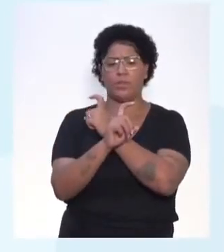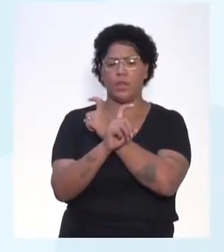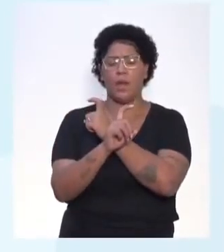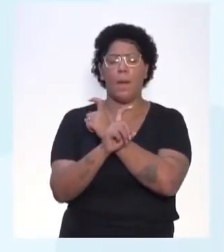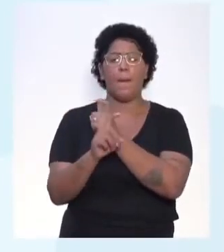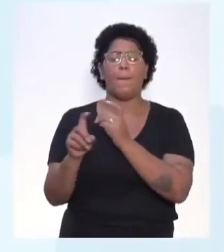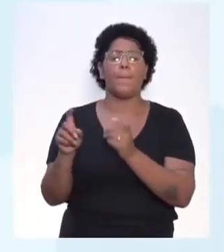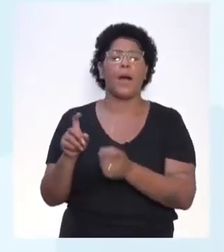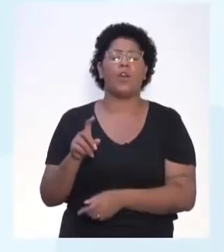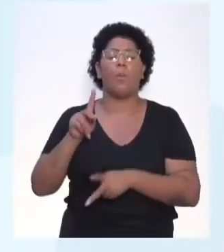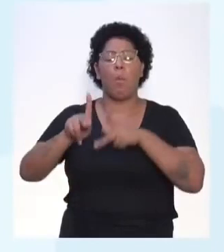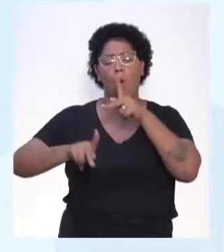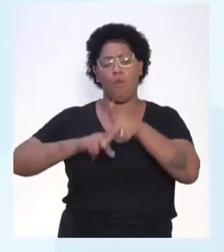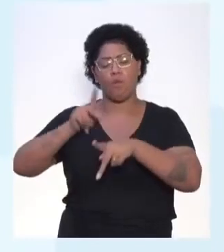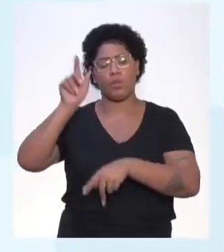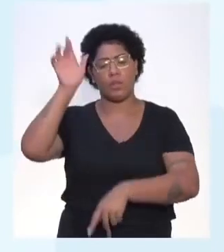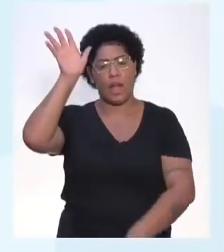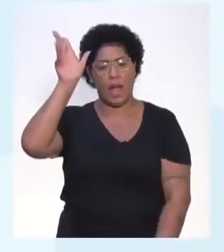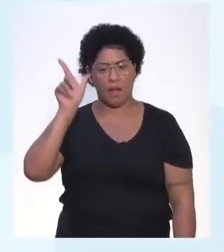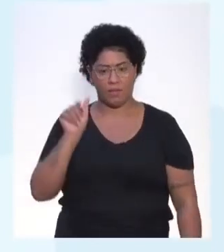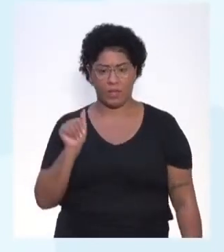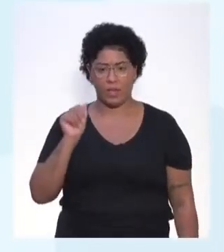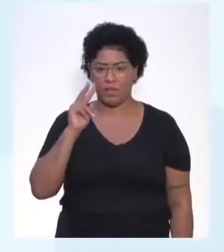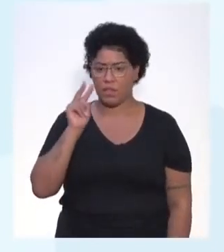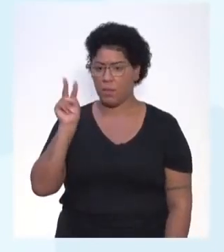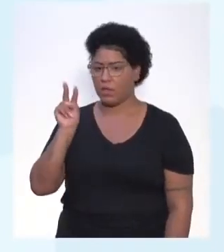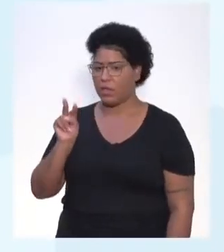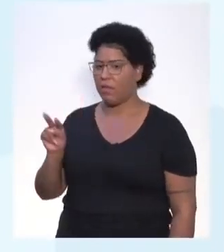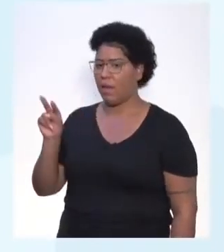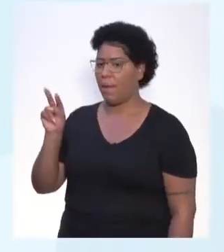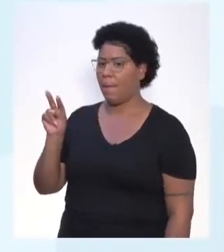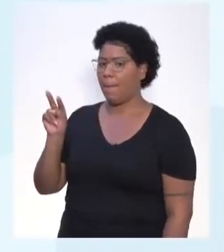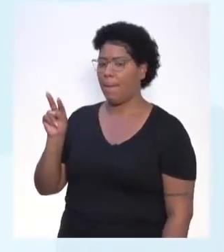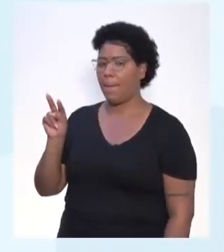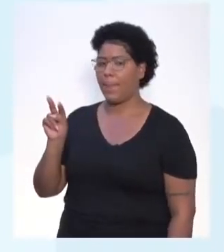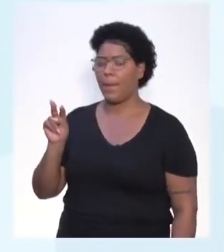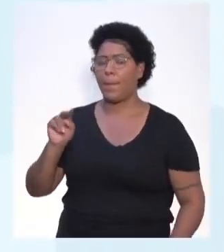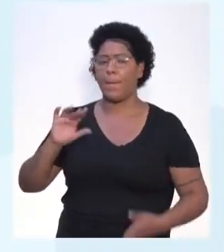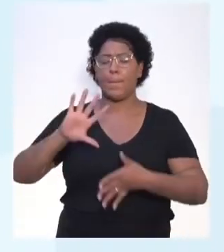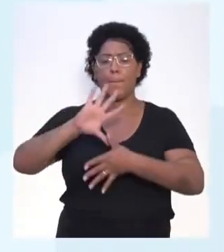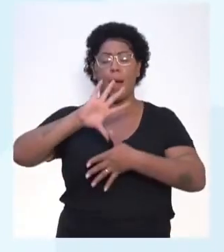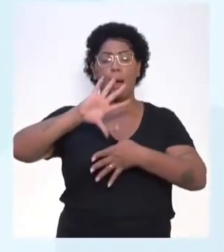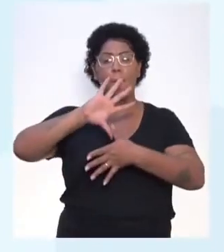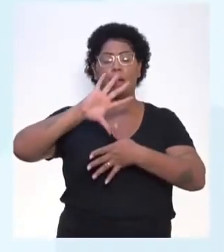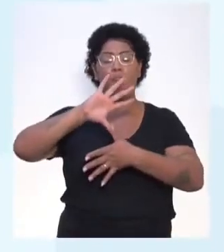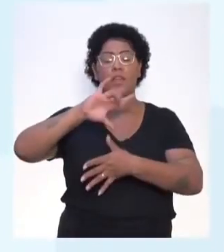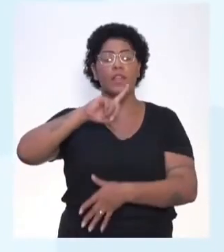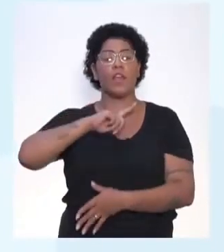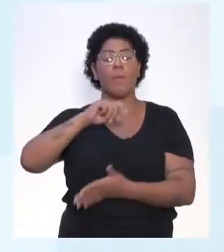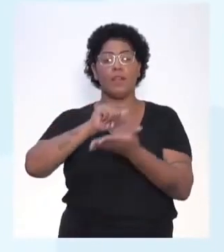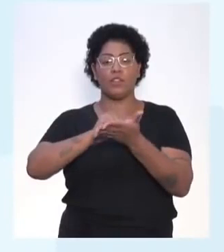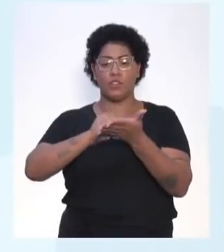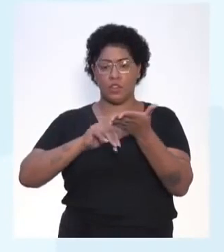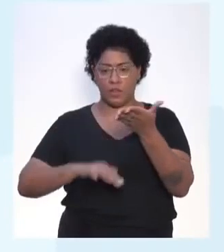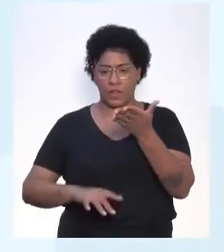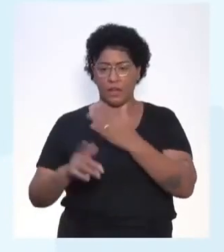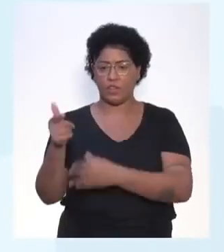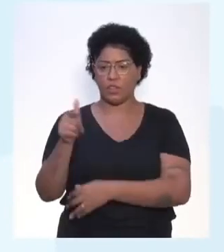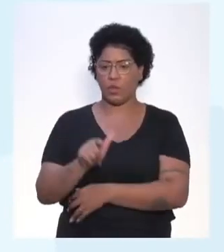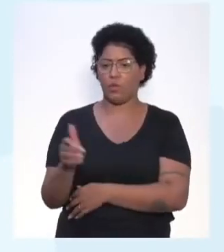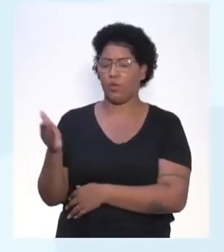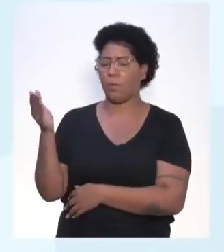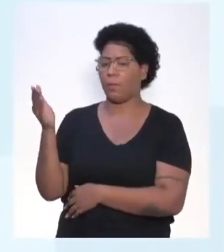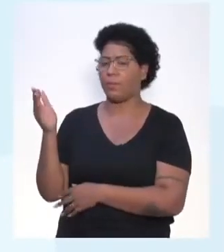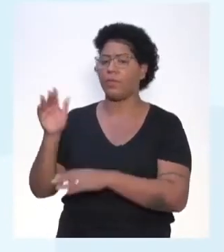da África, né? Aí nós vamos analisar um mapa e vocês terão uma atividade logo na sequência. O